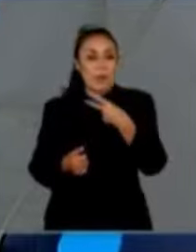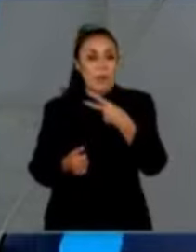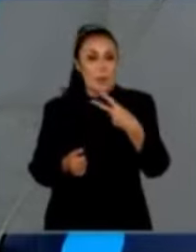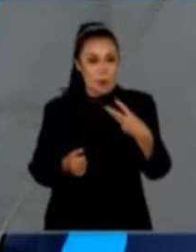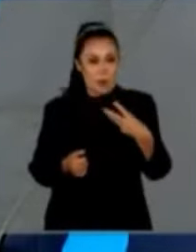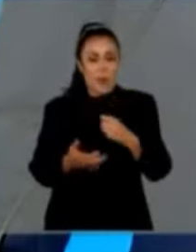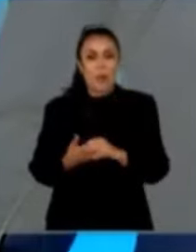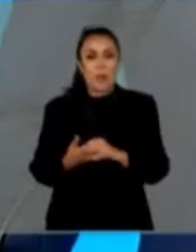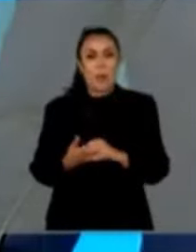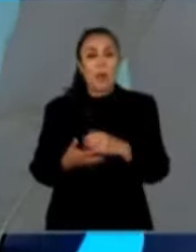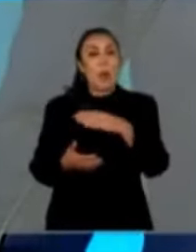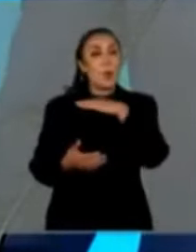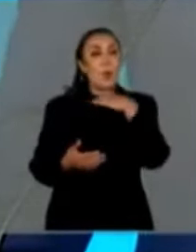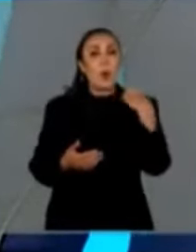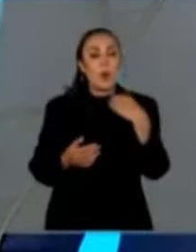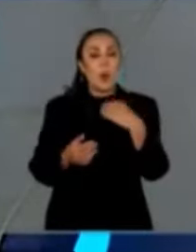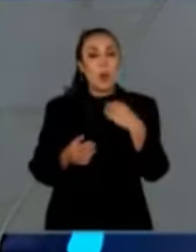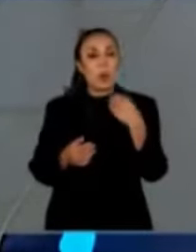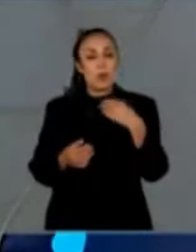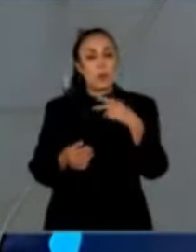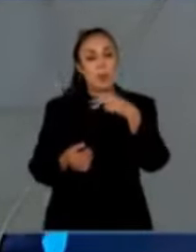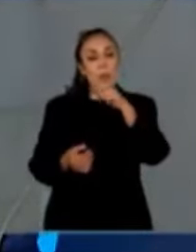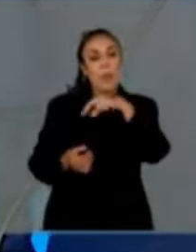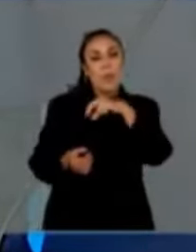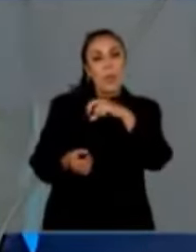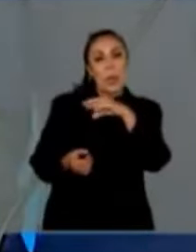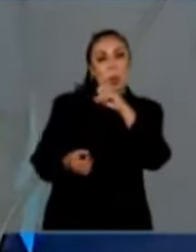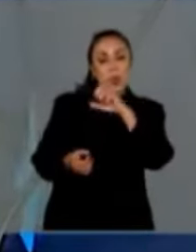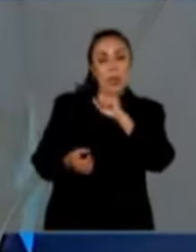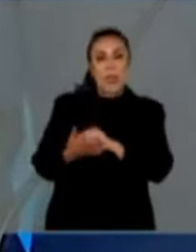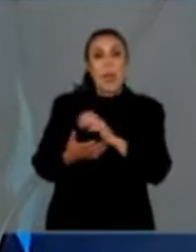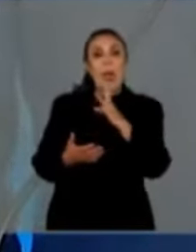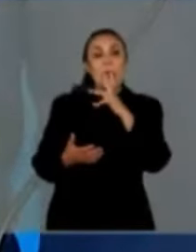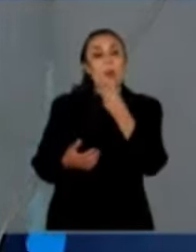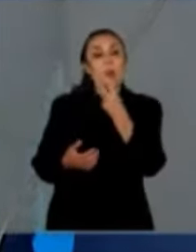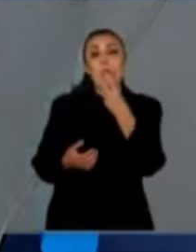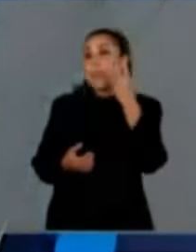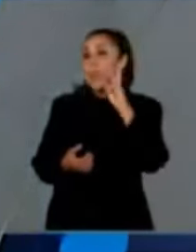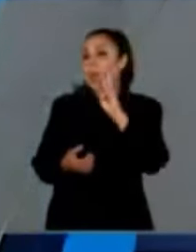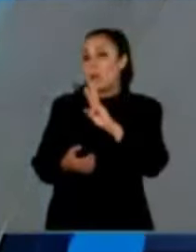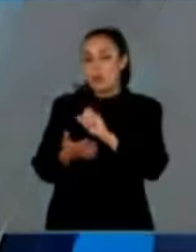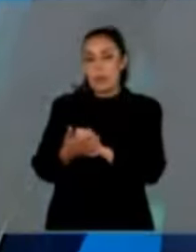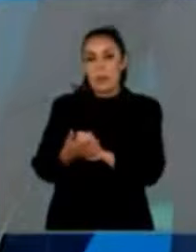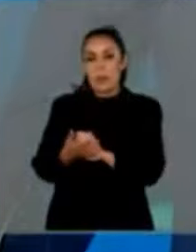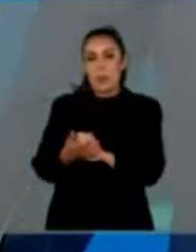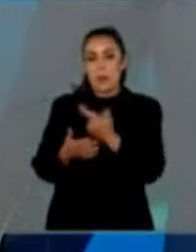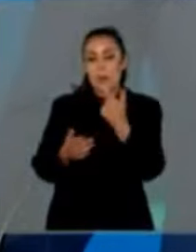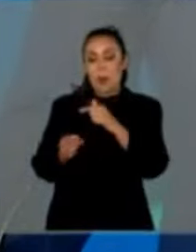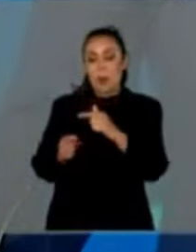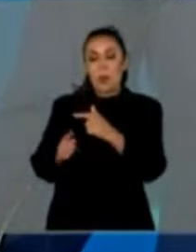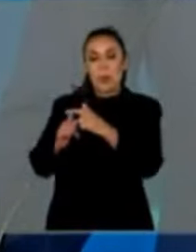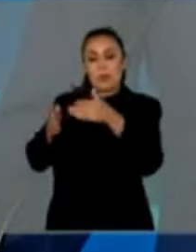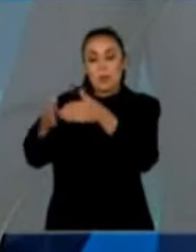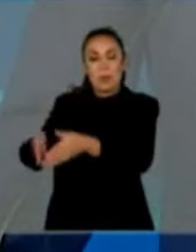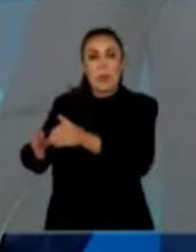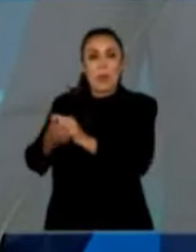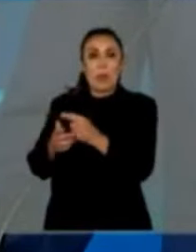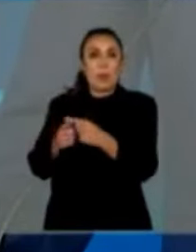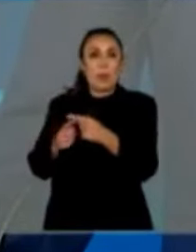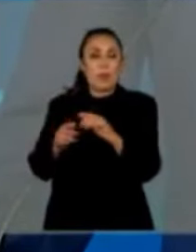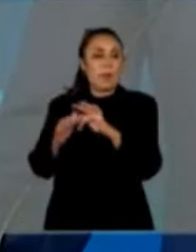pneumonia e ficou três dias para ser enterrada porque a família não tinha os 850 pagar o caião